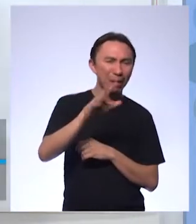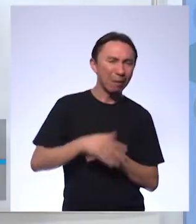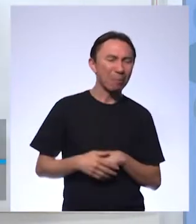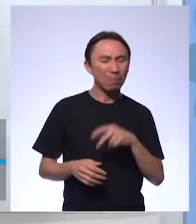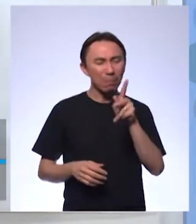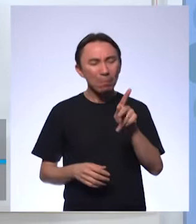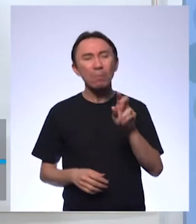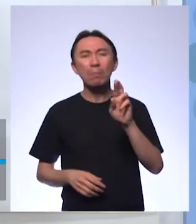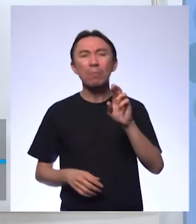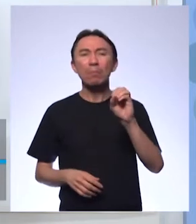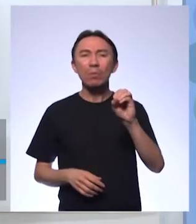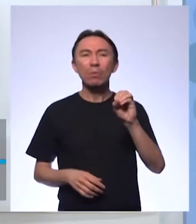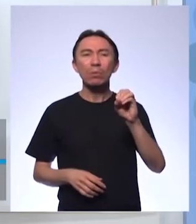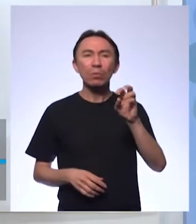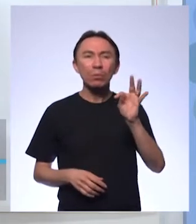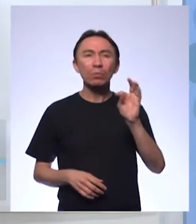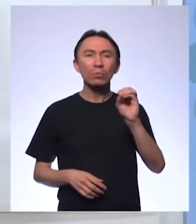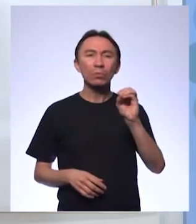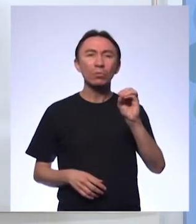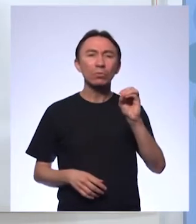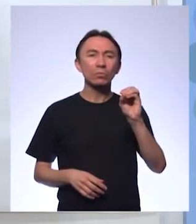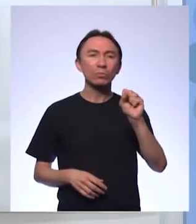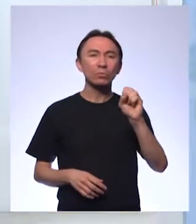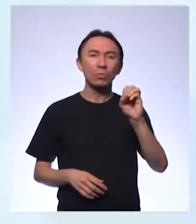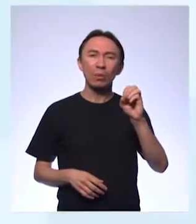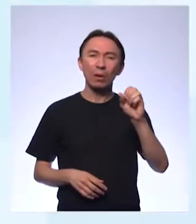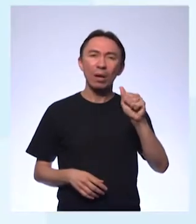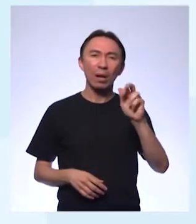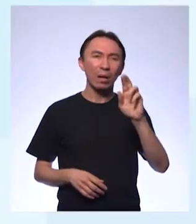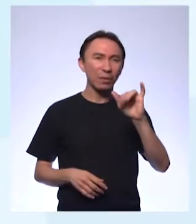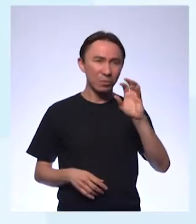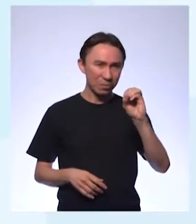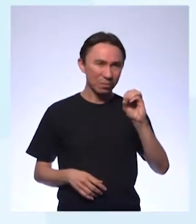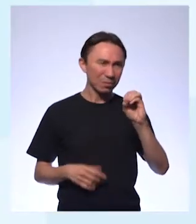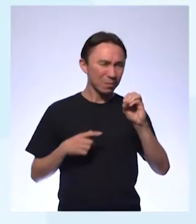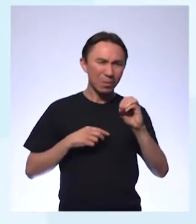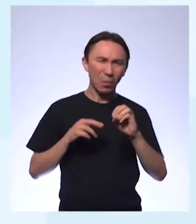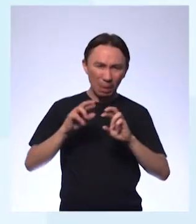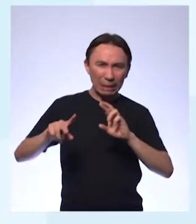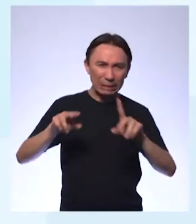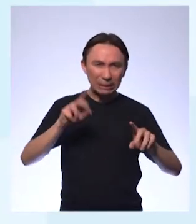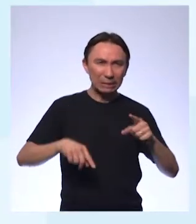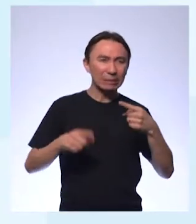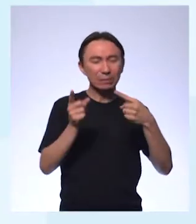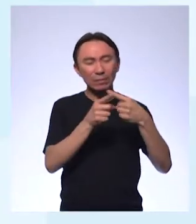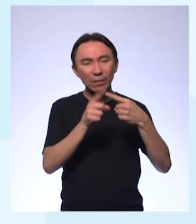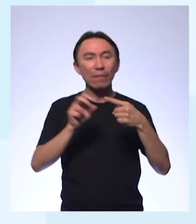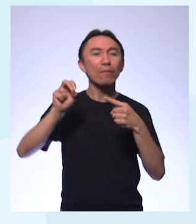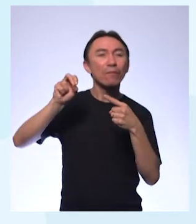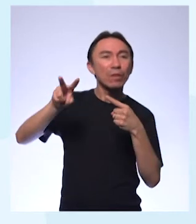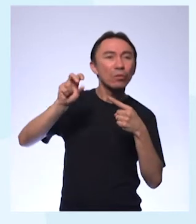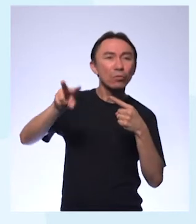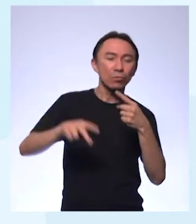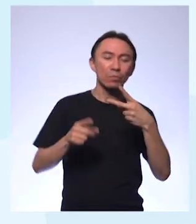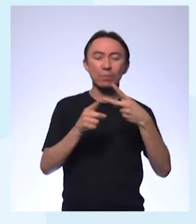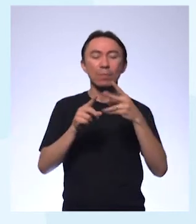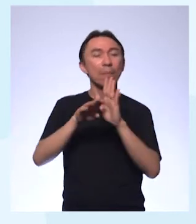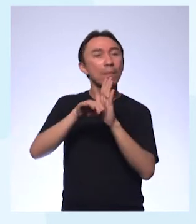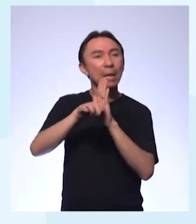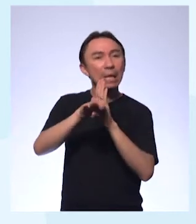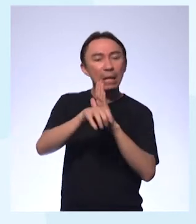se você conhece a diferença entre vírus, bactéria e protozoário. 1 minuto, tá